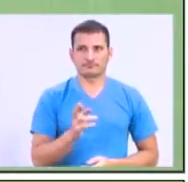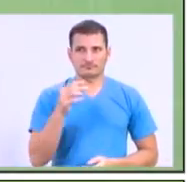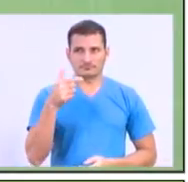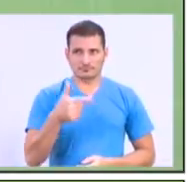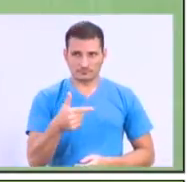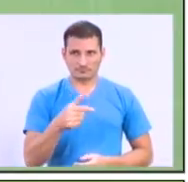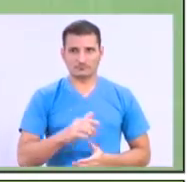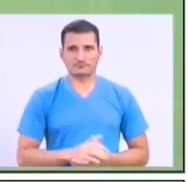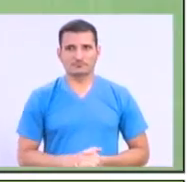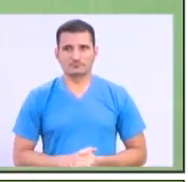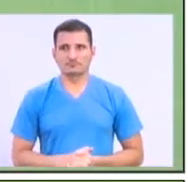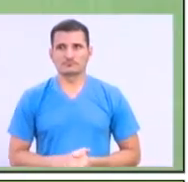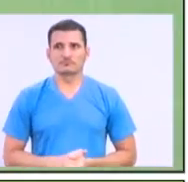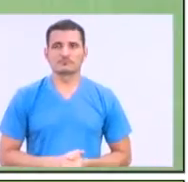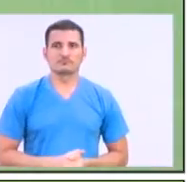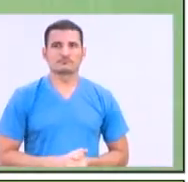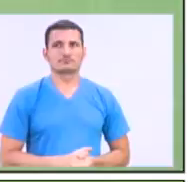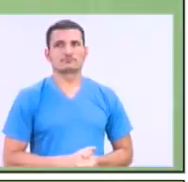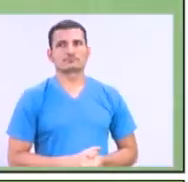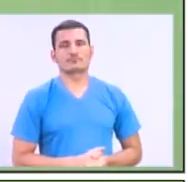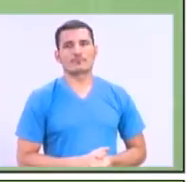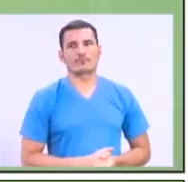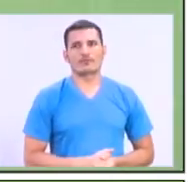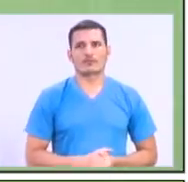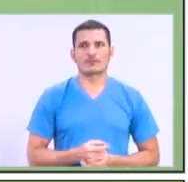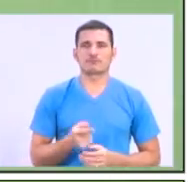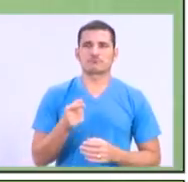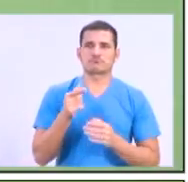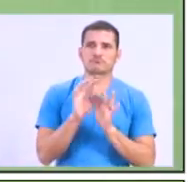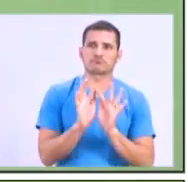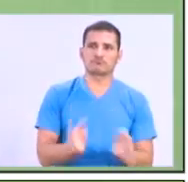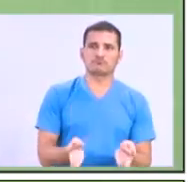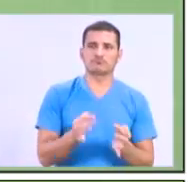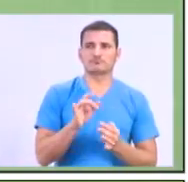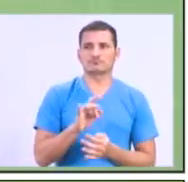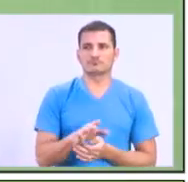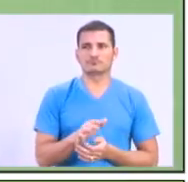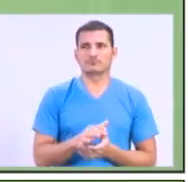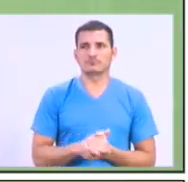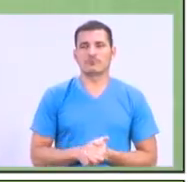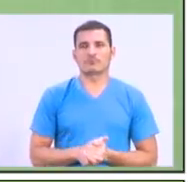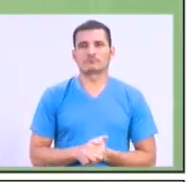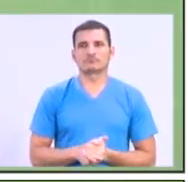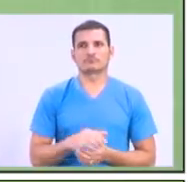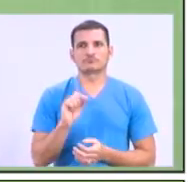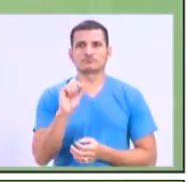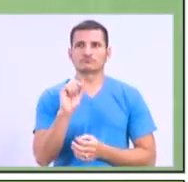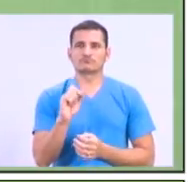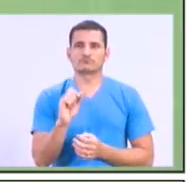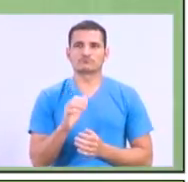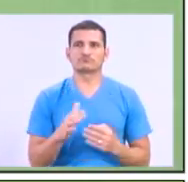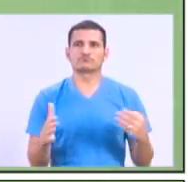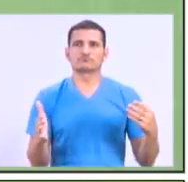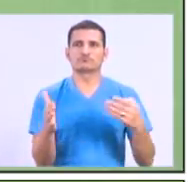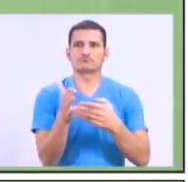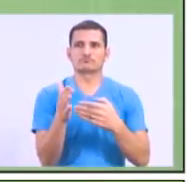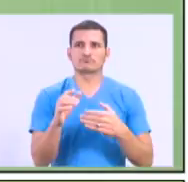nós temos, de forma bem simplificada, né, o que delimita